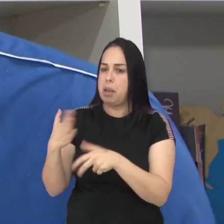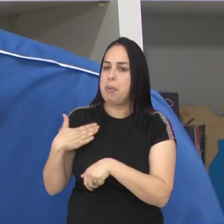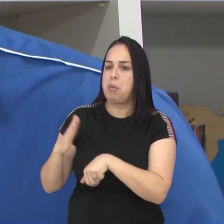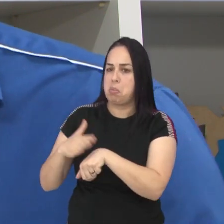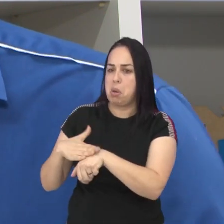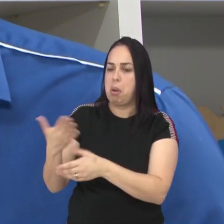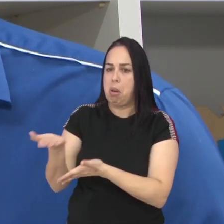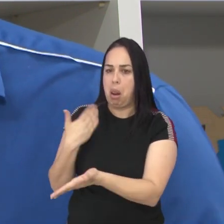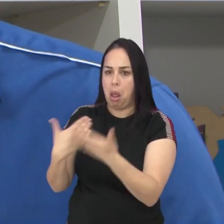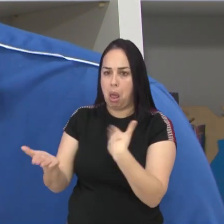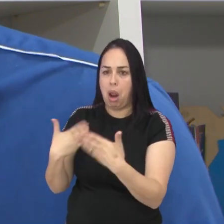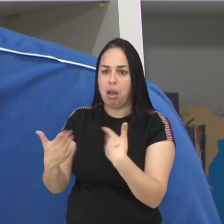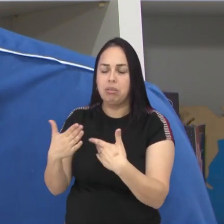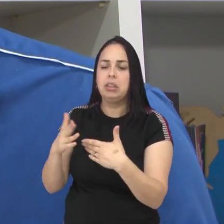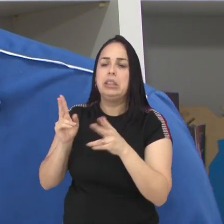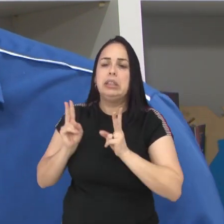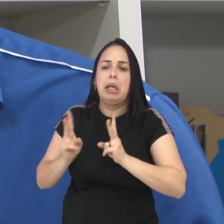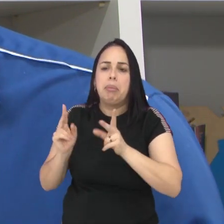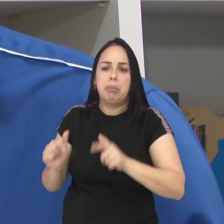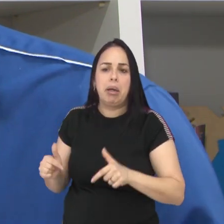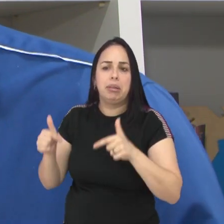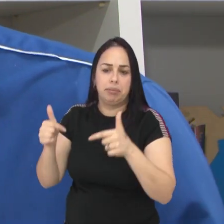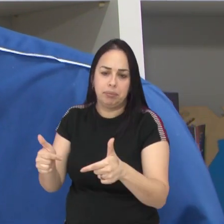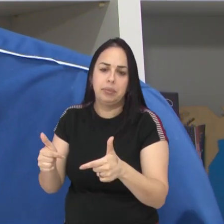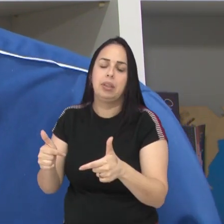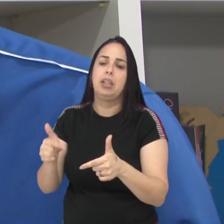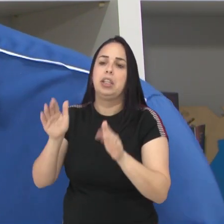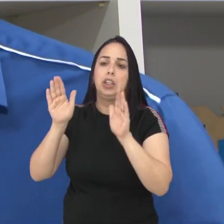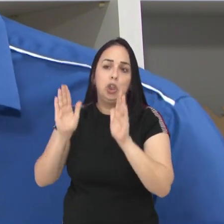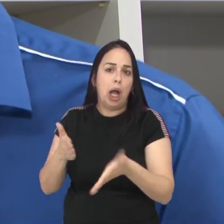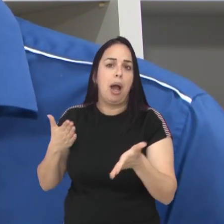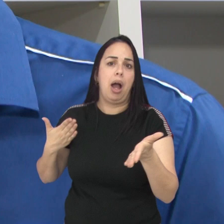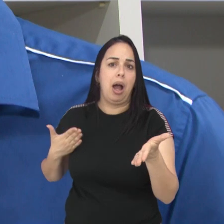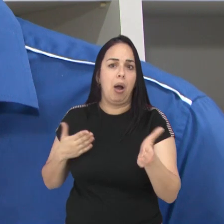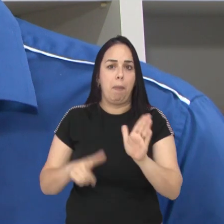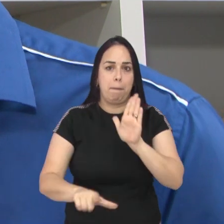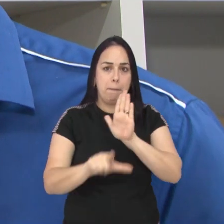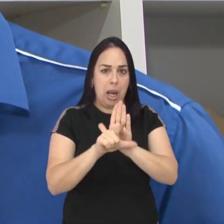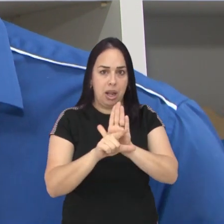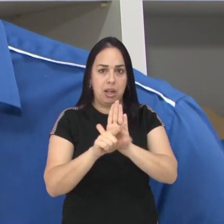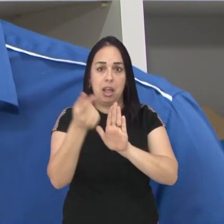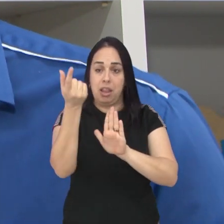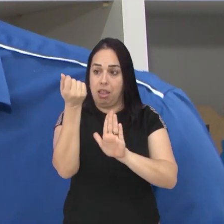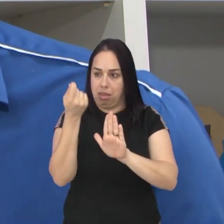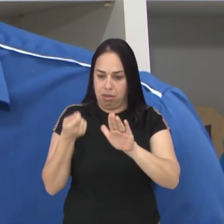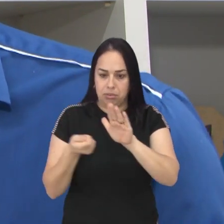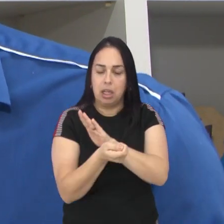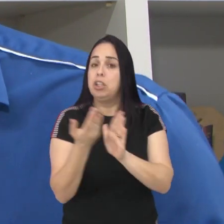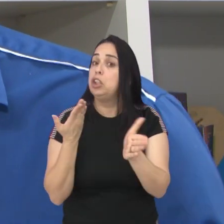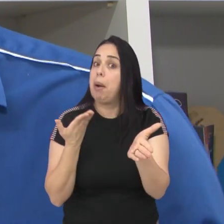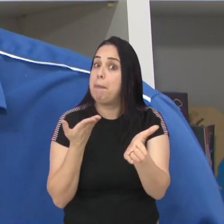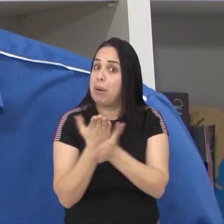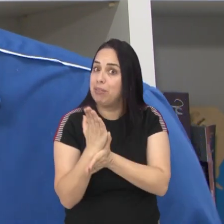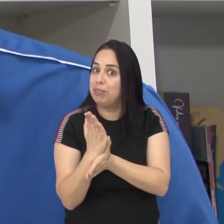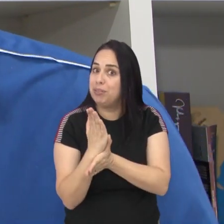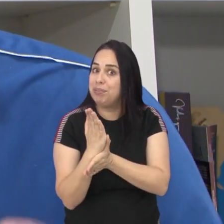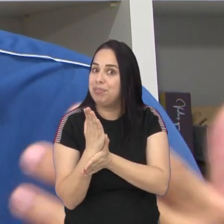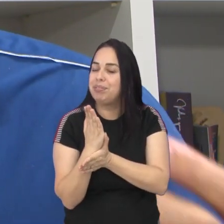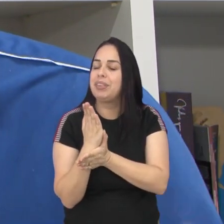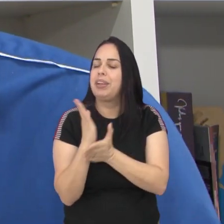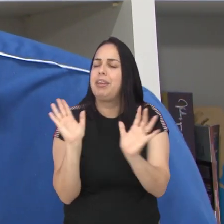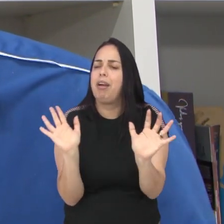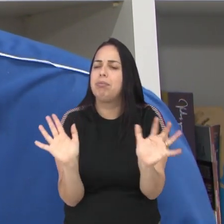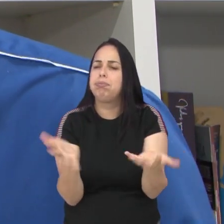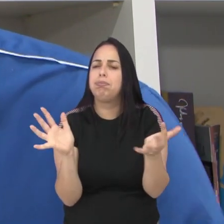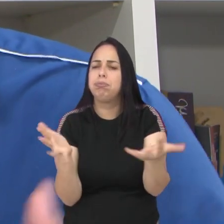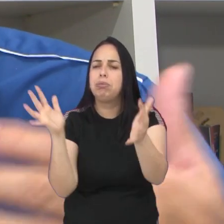Ricardo, onde nós temos várias ações, inclusive uma delas aprovada aqui na Câmara, a Lei de Incentivo Fiscal, né,